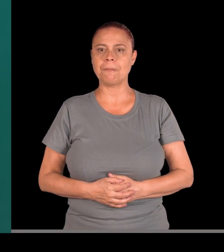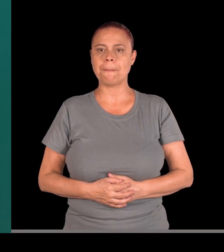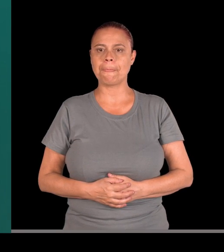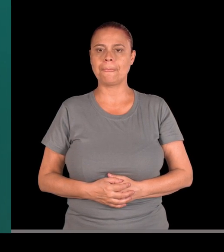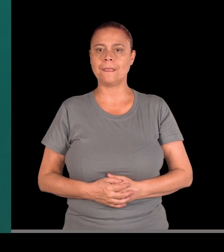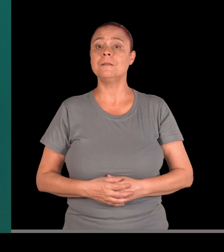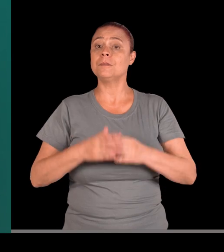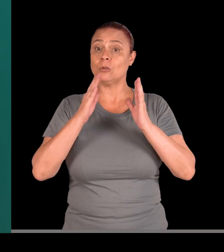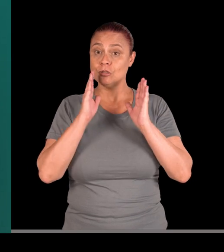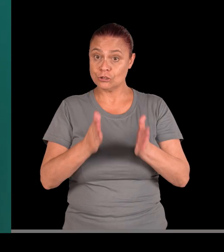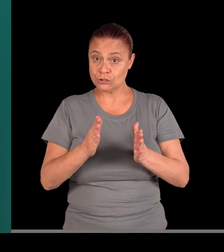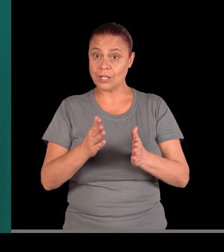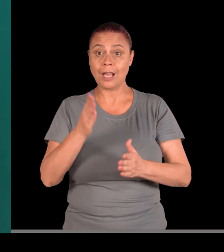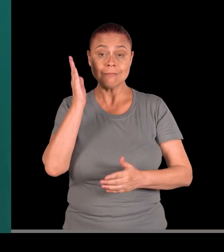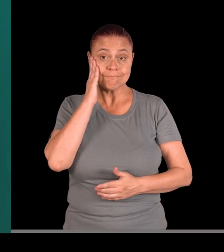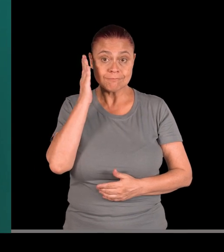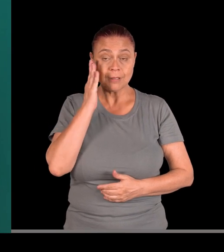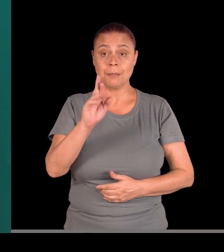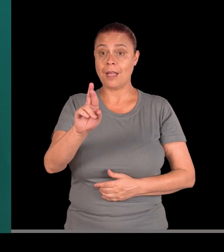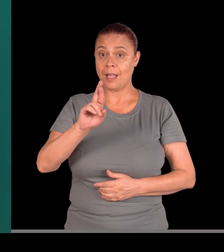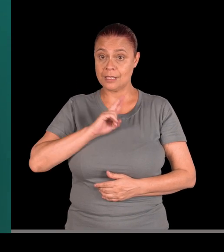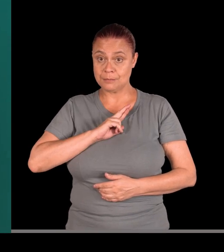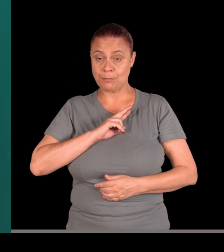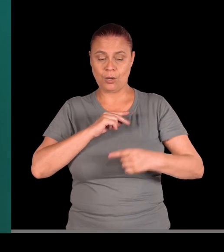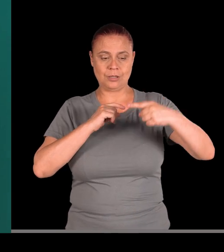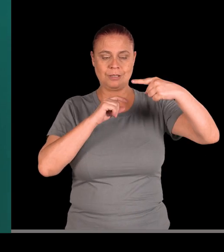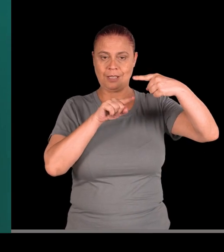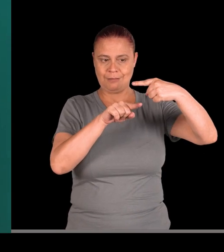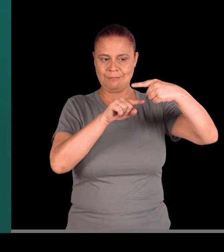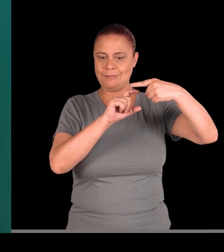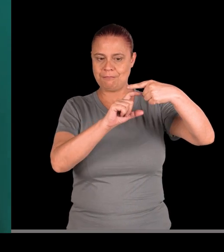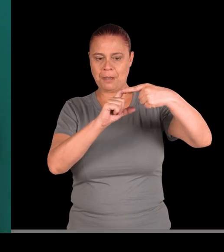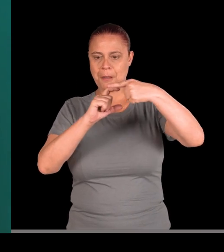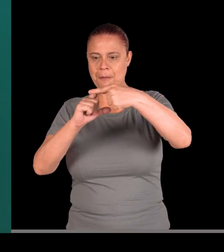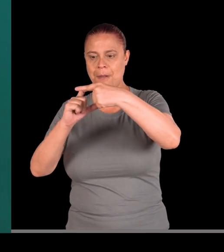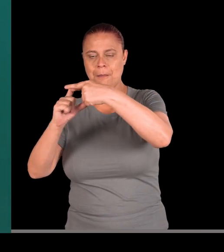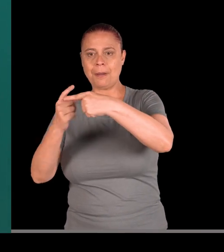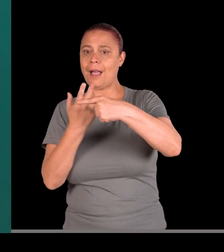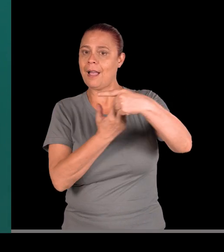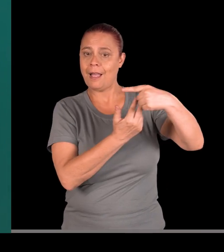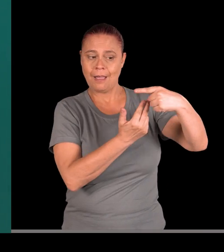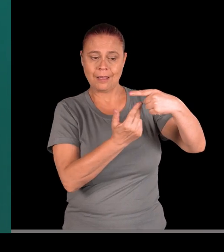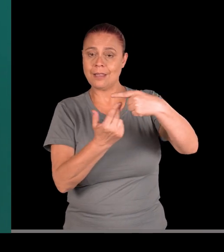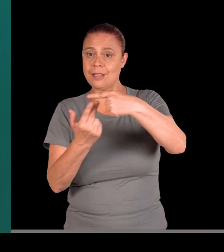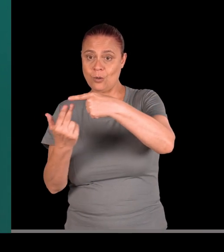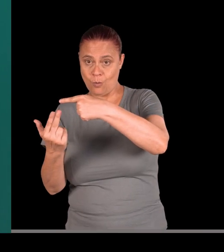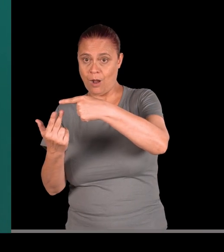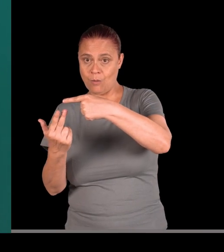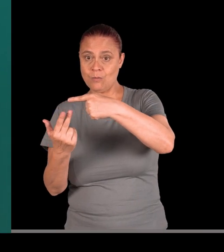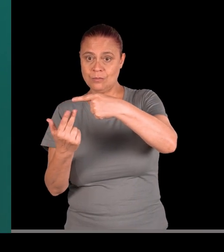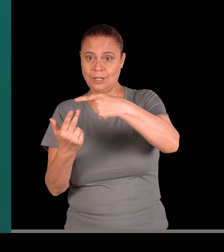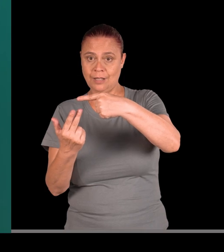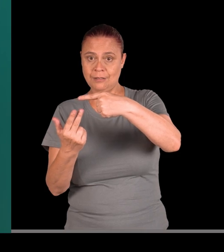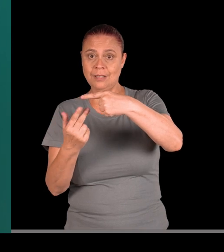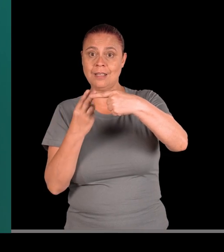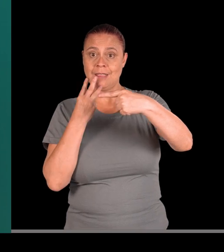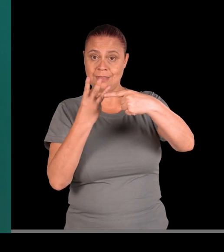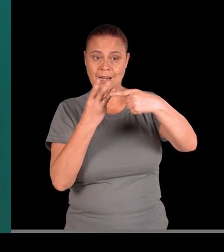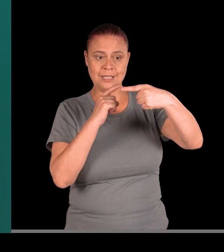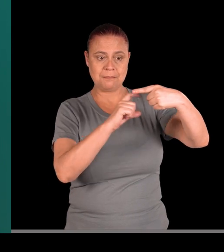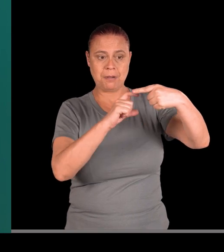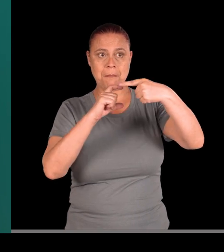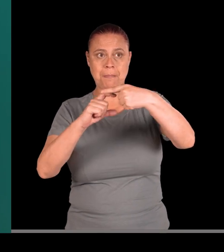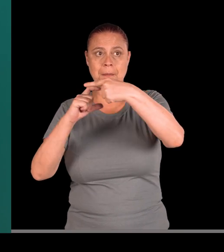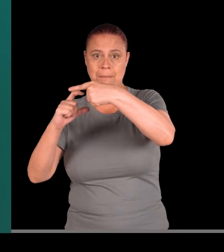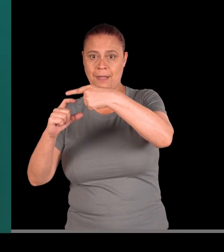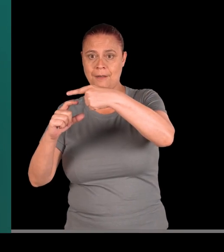comum. Encontramos aqui, olha, o denominador que vai ser comum às